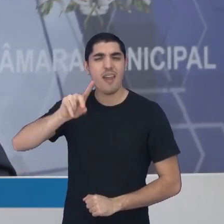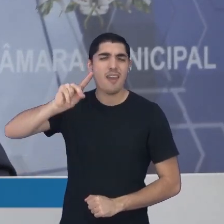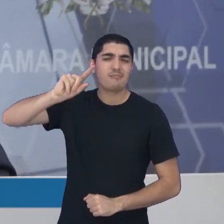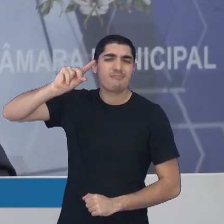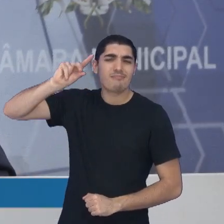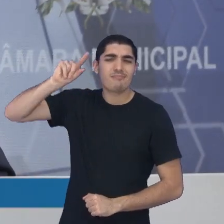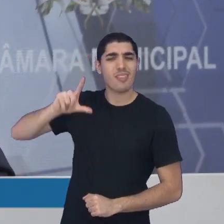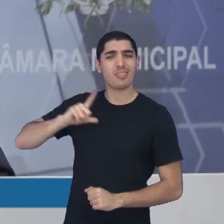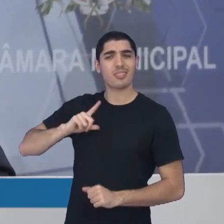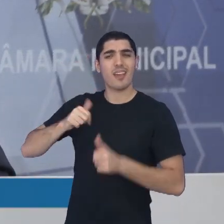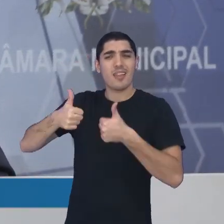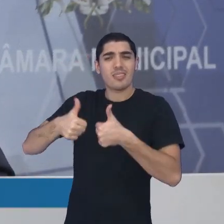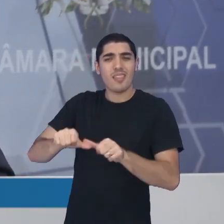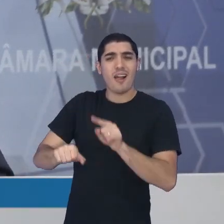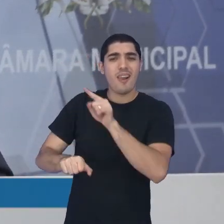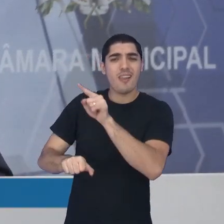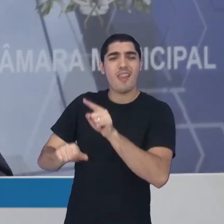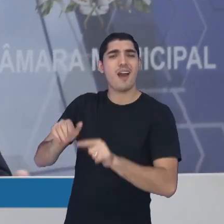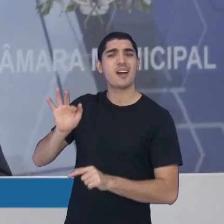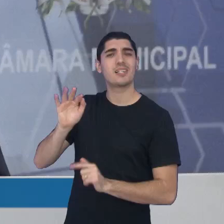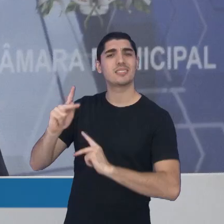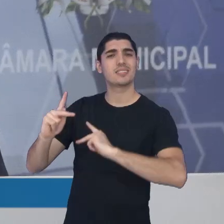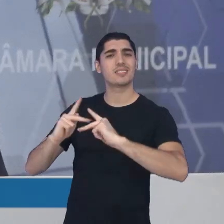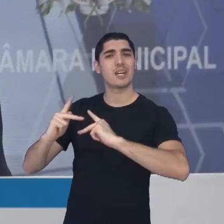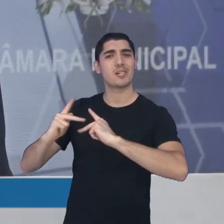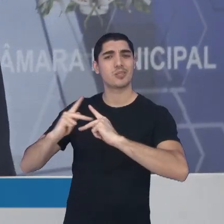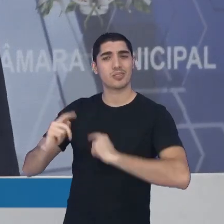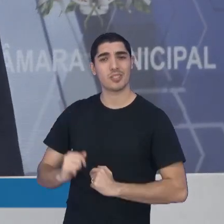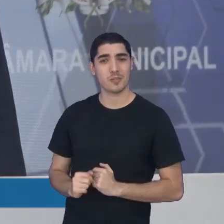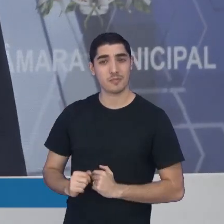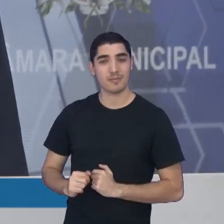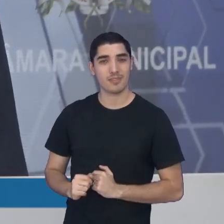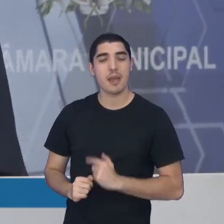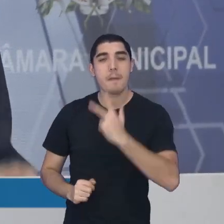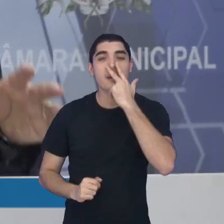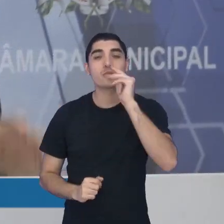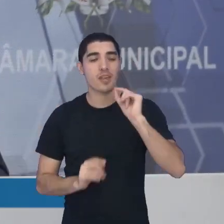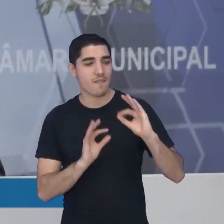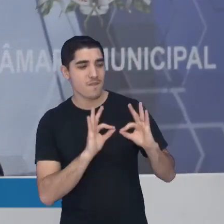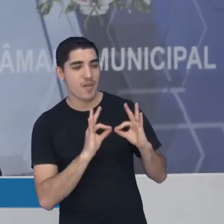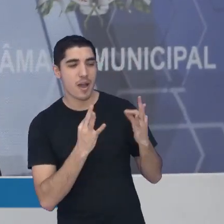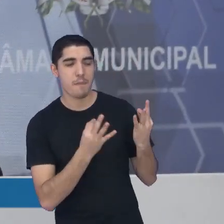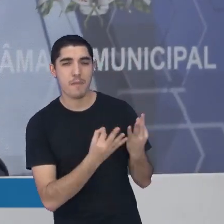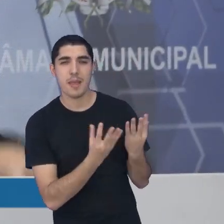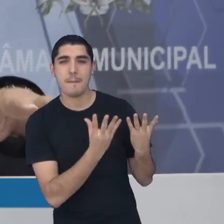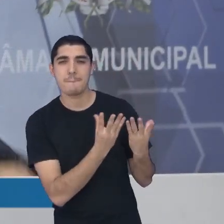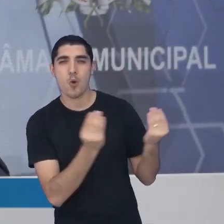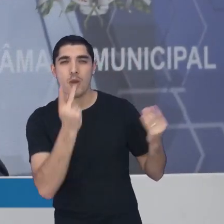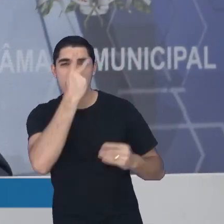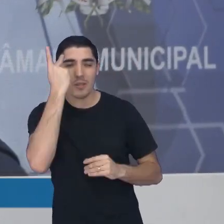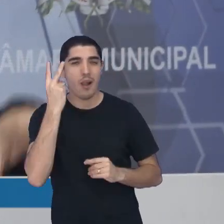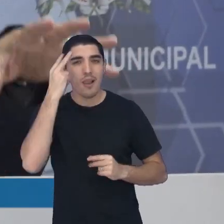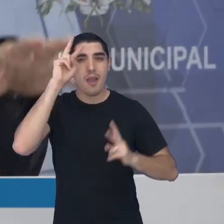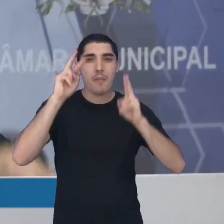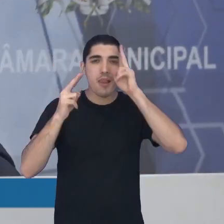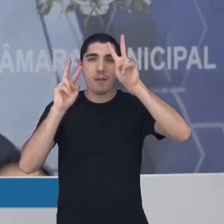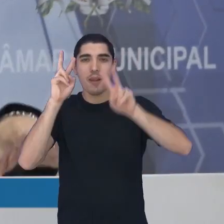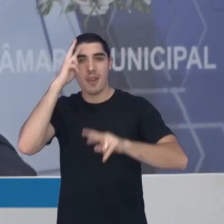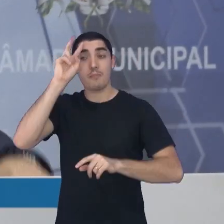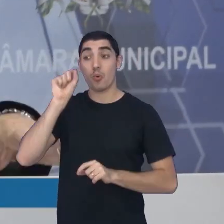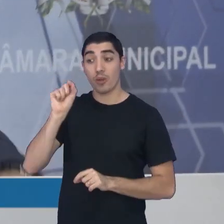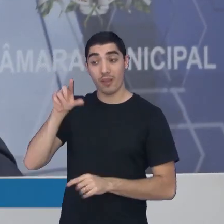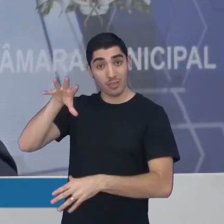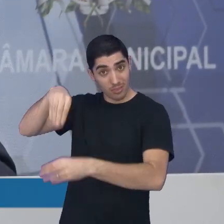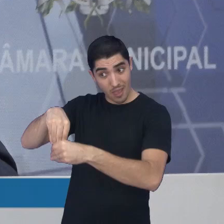lá em São José dos Campos. É uma referência familiar, porque muitos se conheceram e